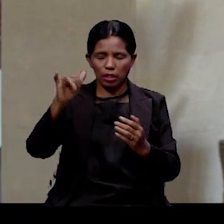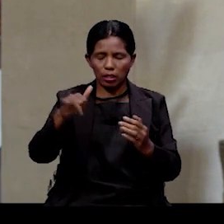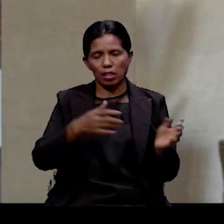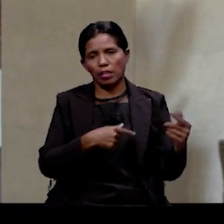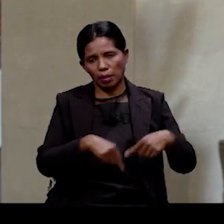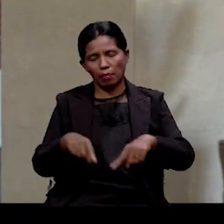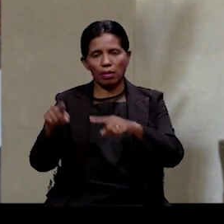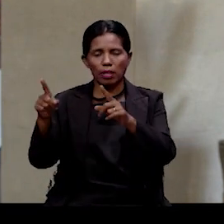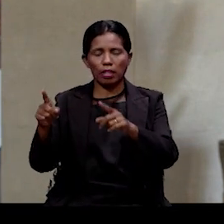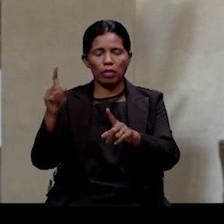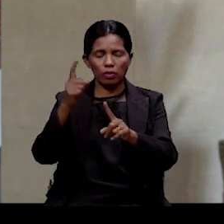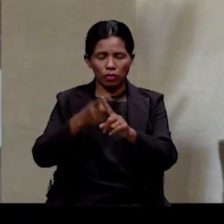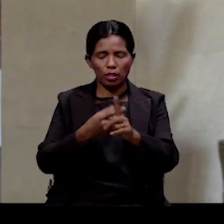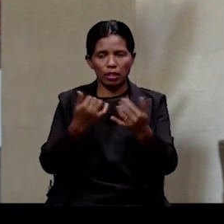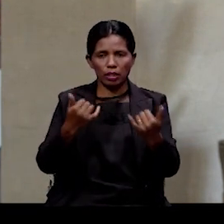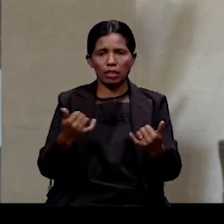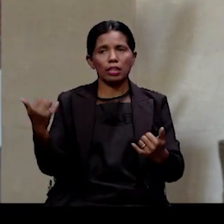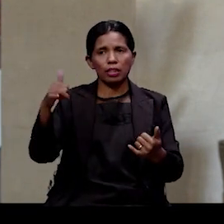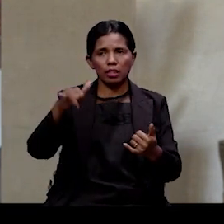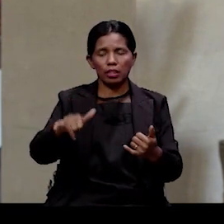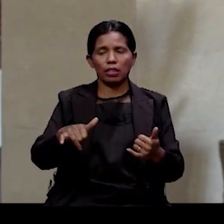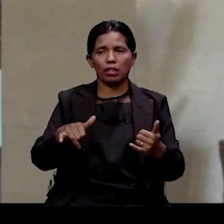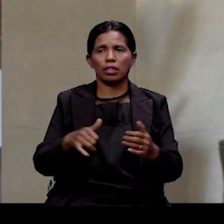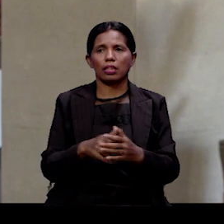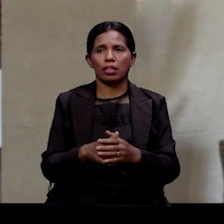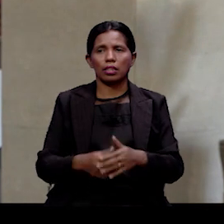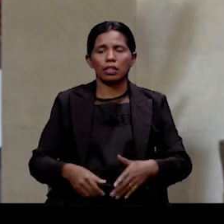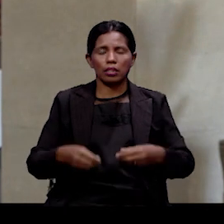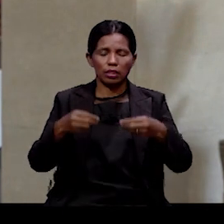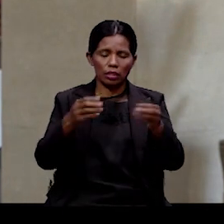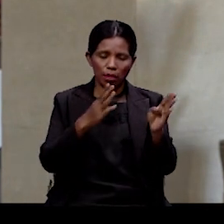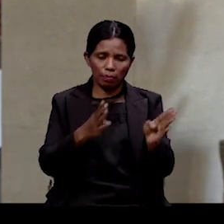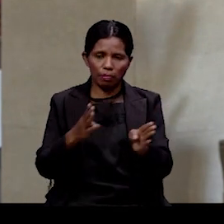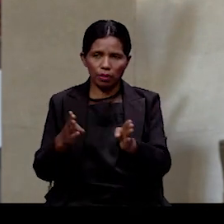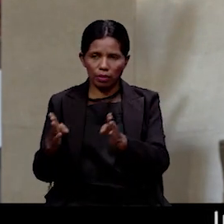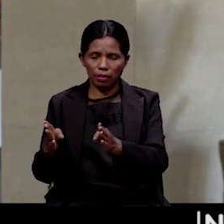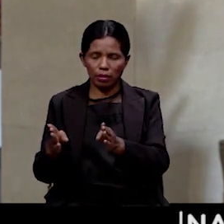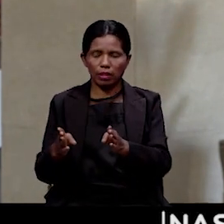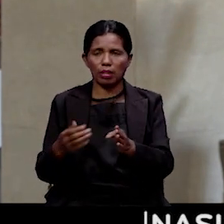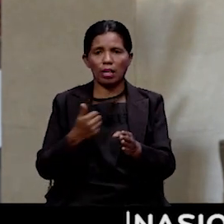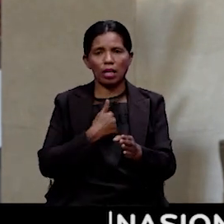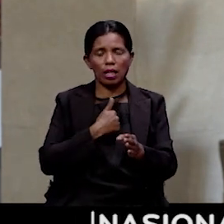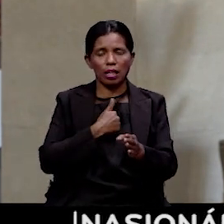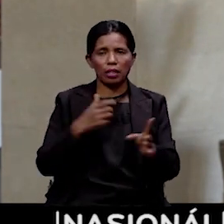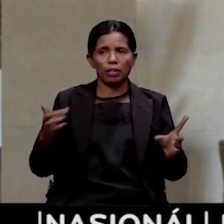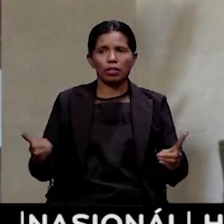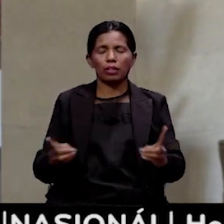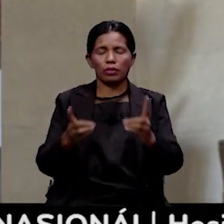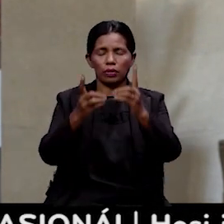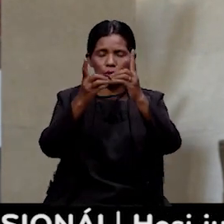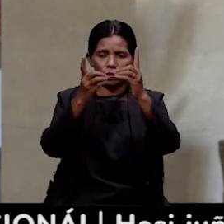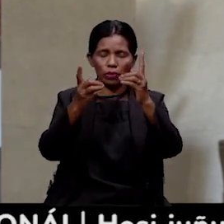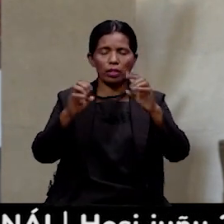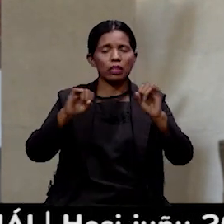se aproveita fulano de nelaran, né, normalmente tomar depois outro, se prepara, ang hodi bahasoro instituições